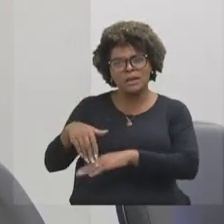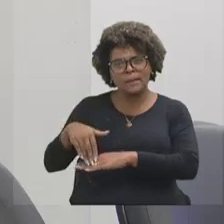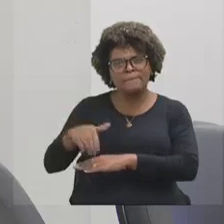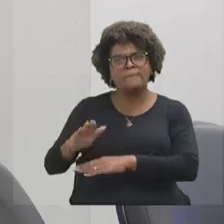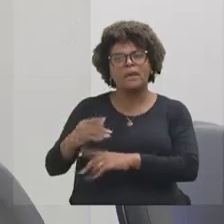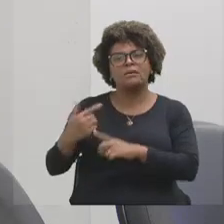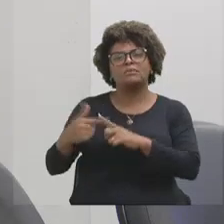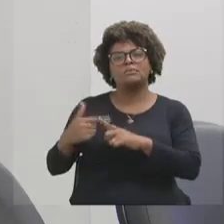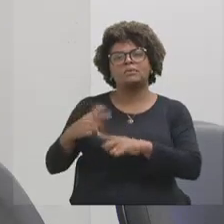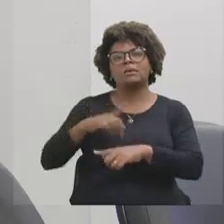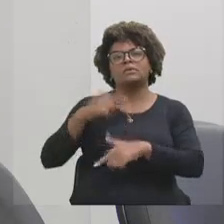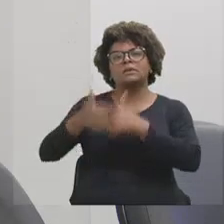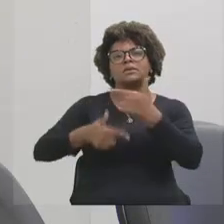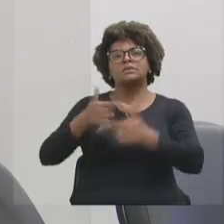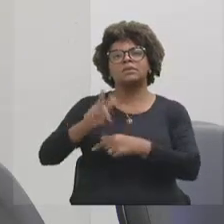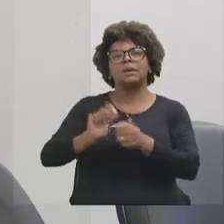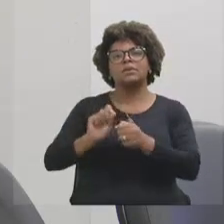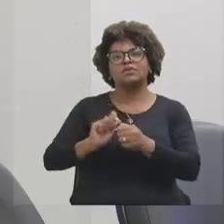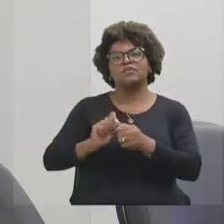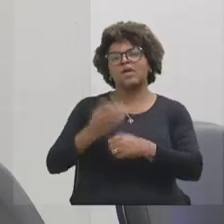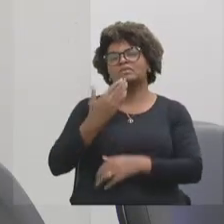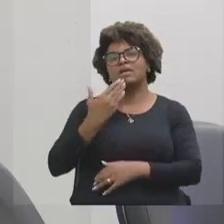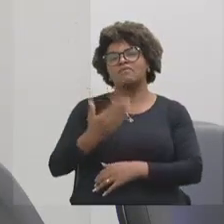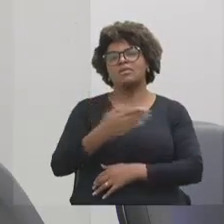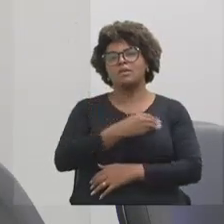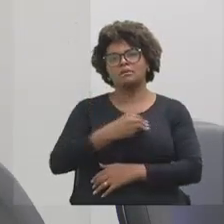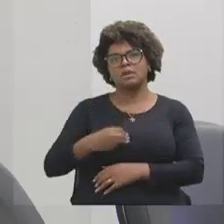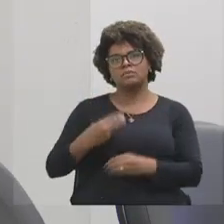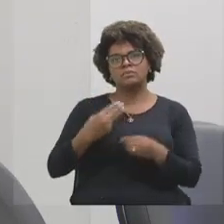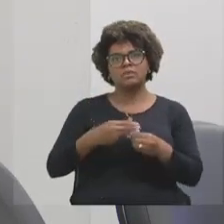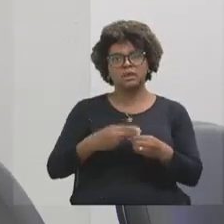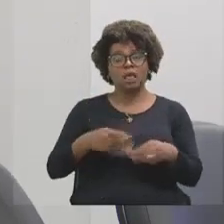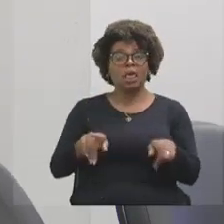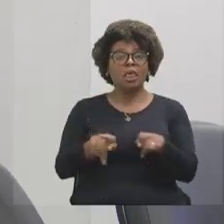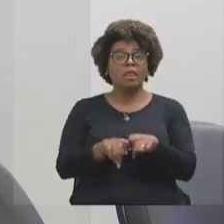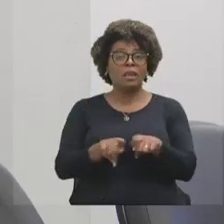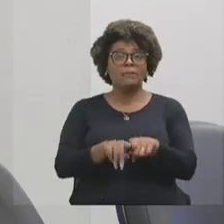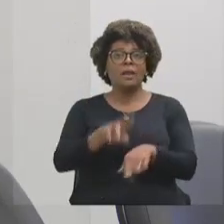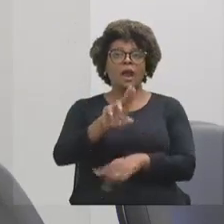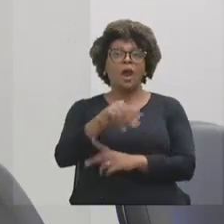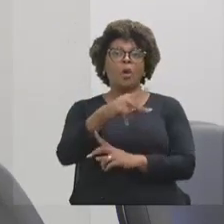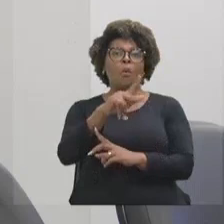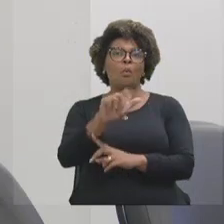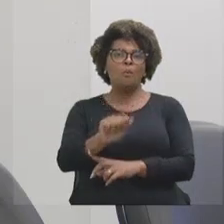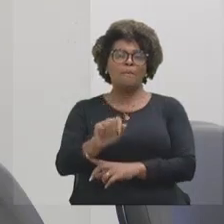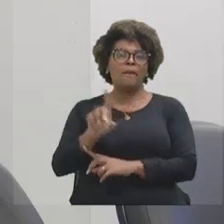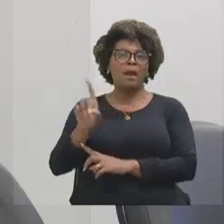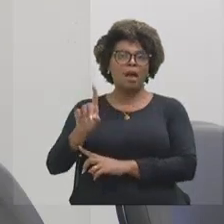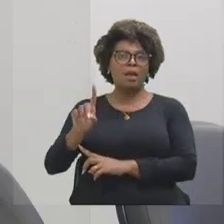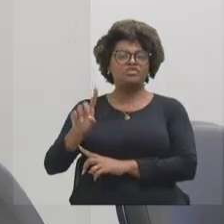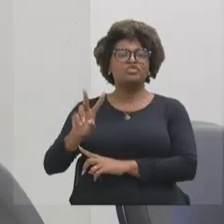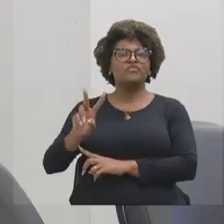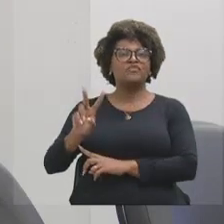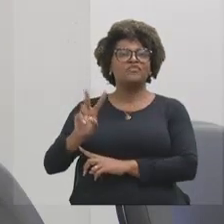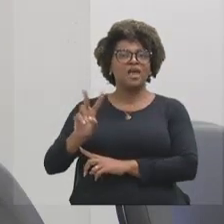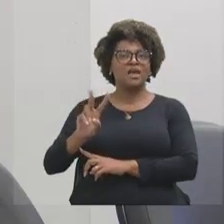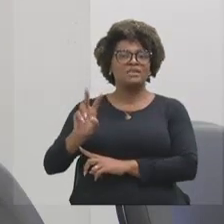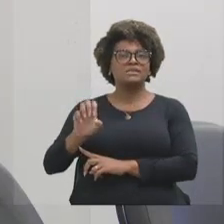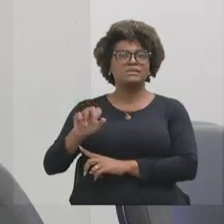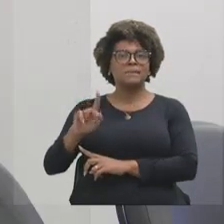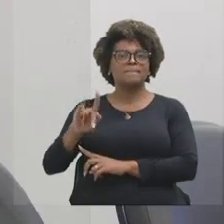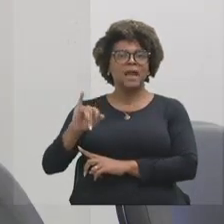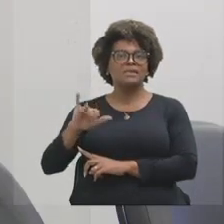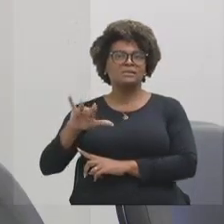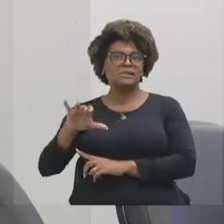a saúde do município e hoje a UPA de Vespasiano atende 18 mil pessoas meses sendo que a gente